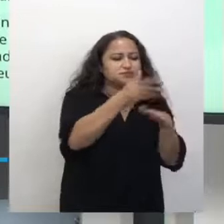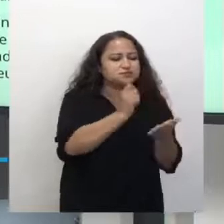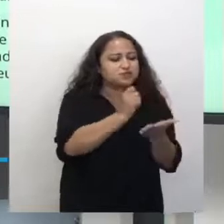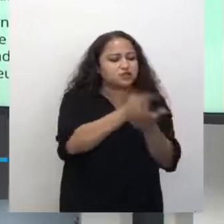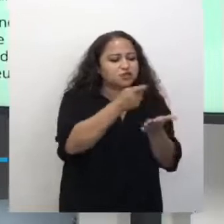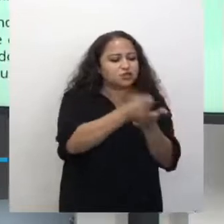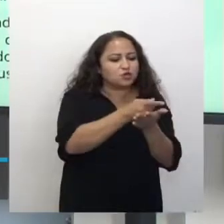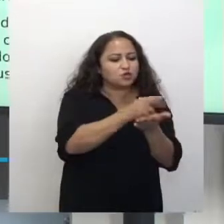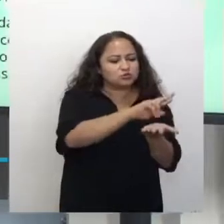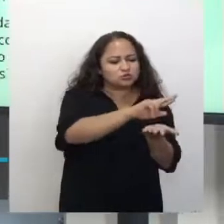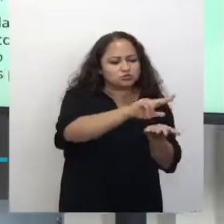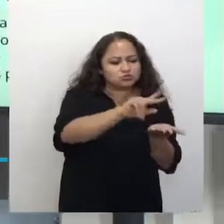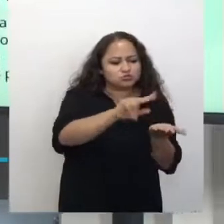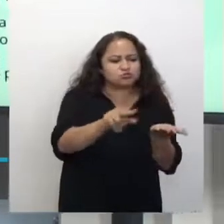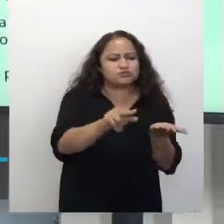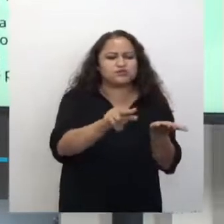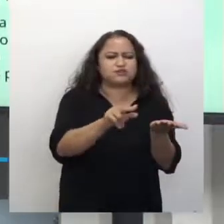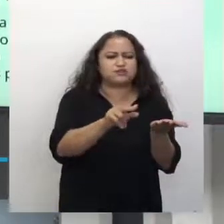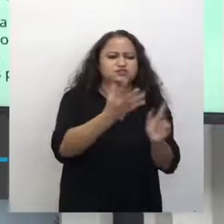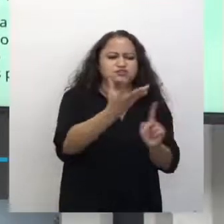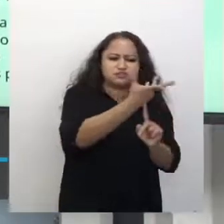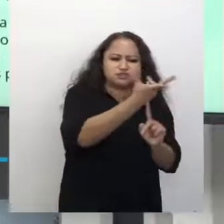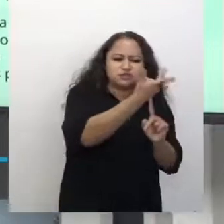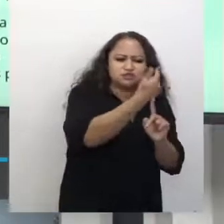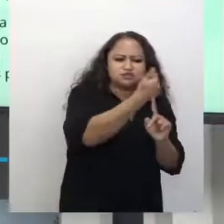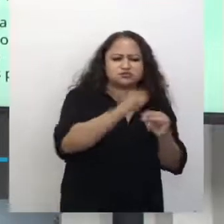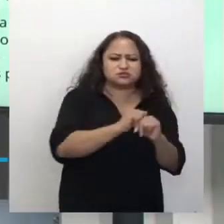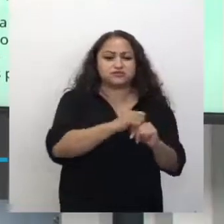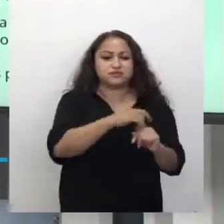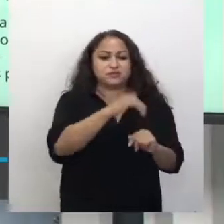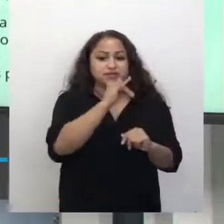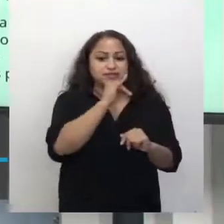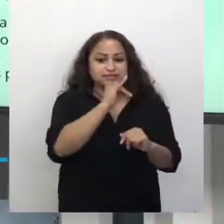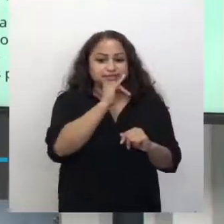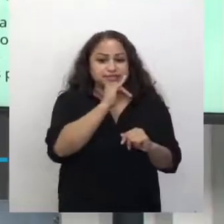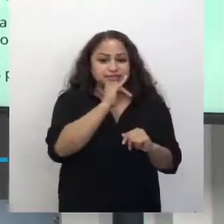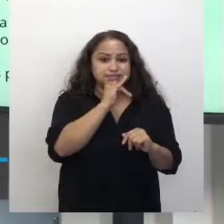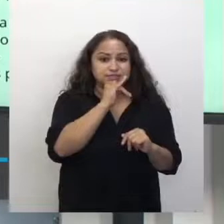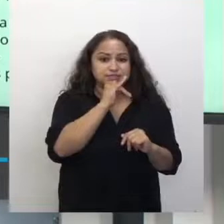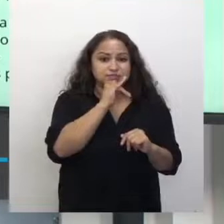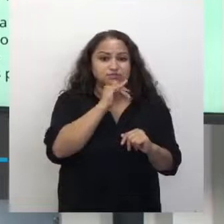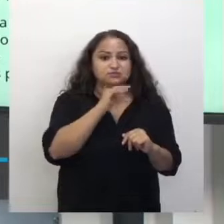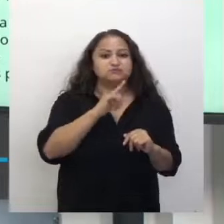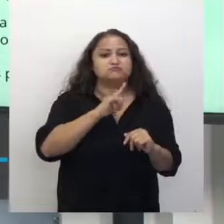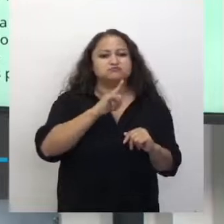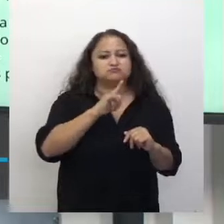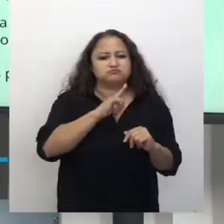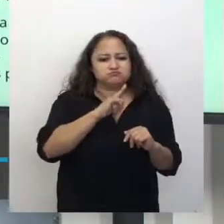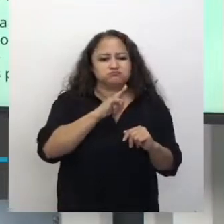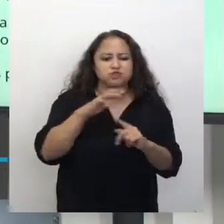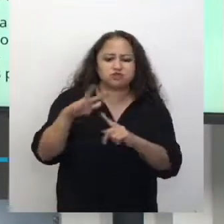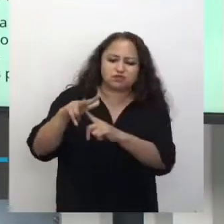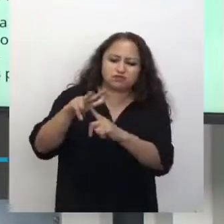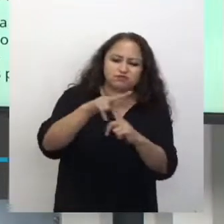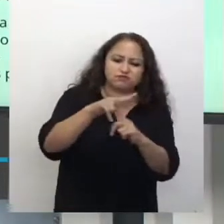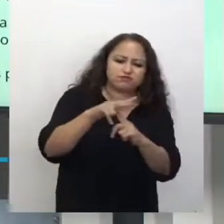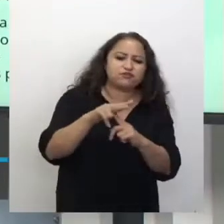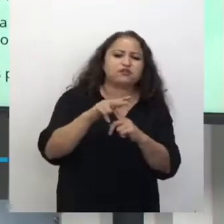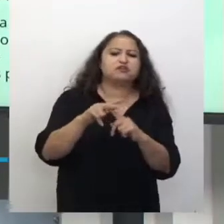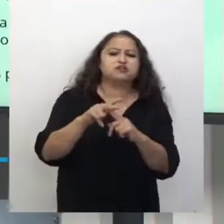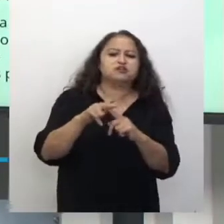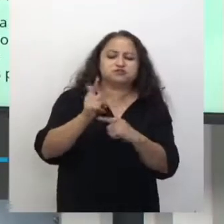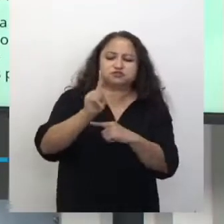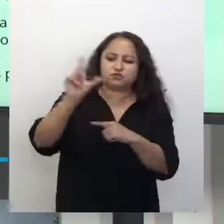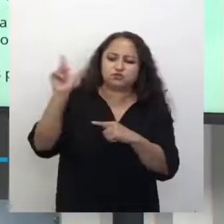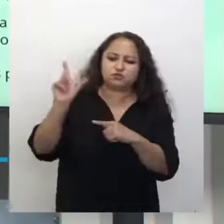obras, certo? Então, gente, nesses eventos, né, tanto nas feiras, nas bienais de arte, né, que são festivais